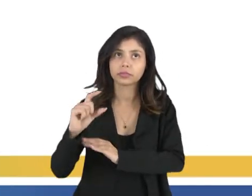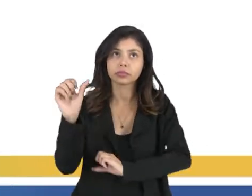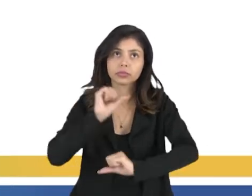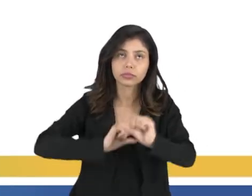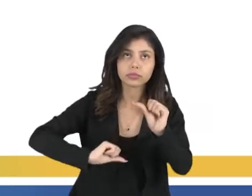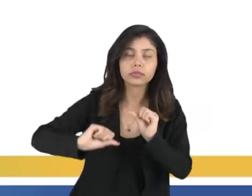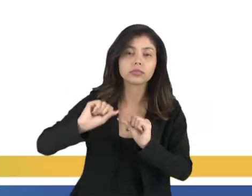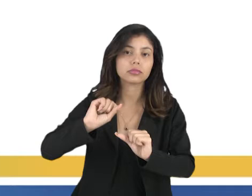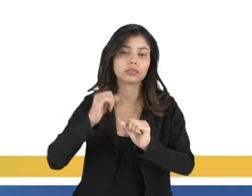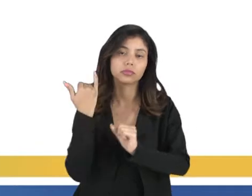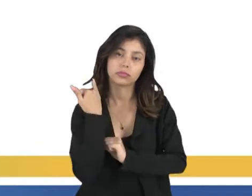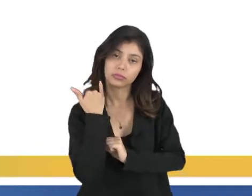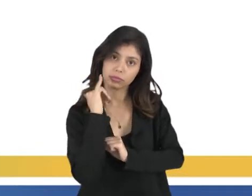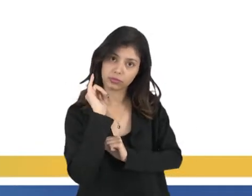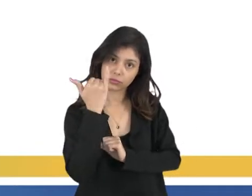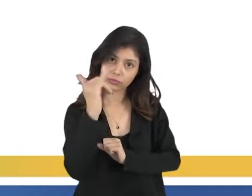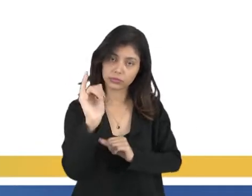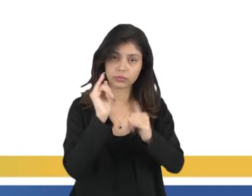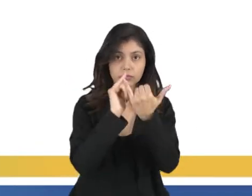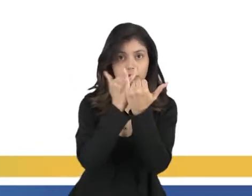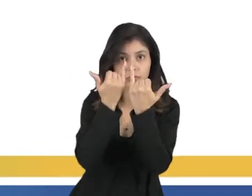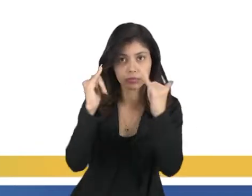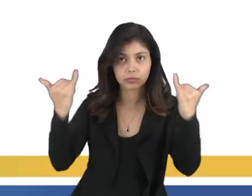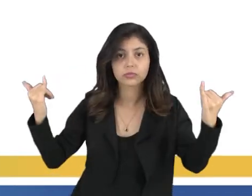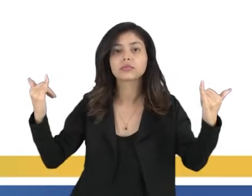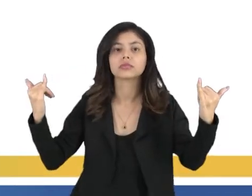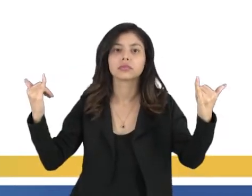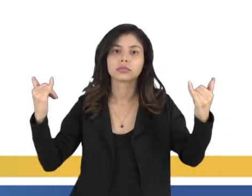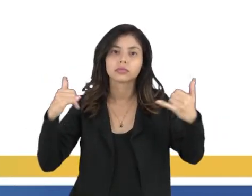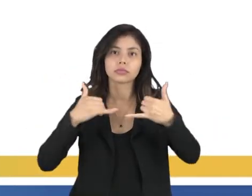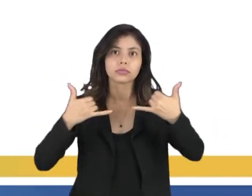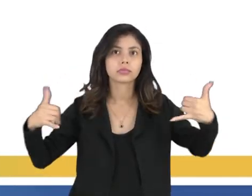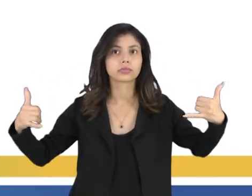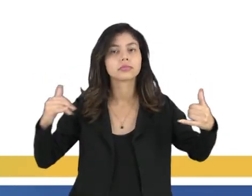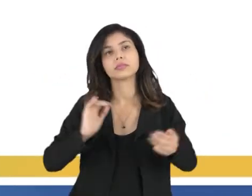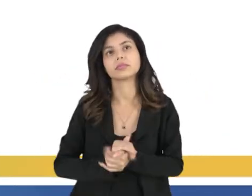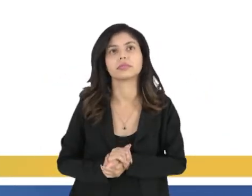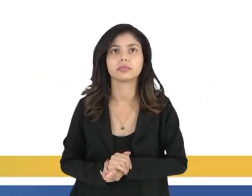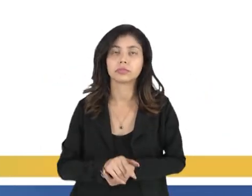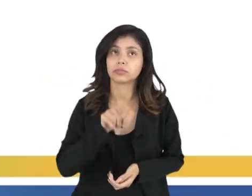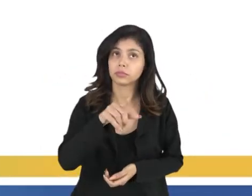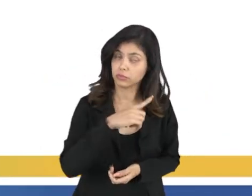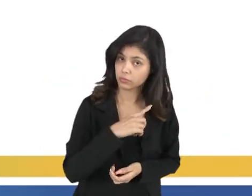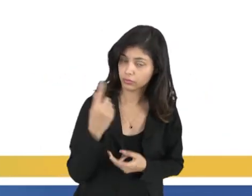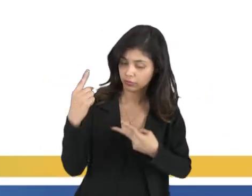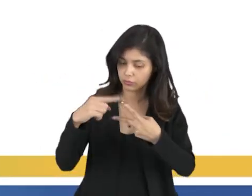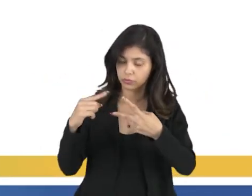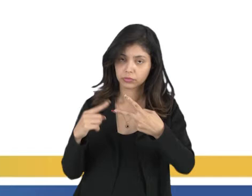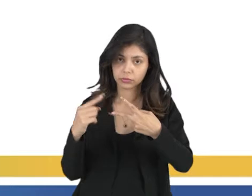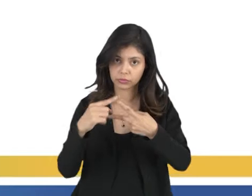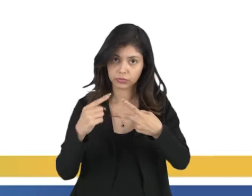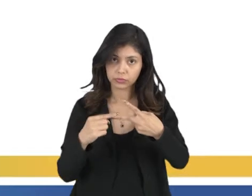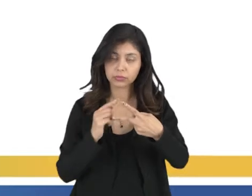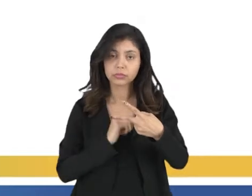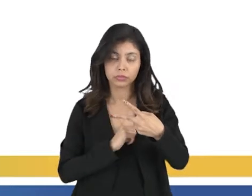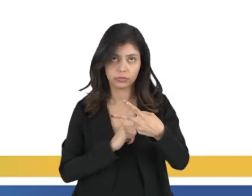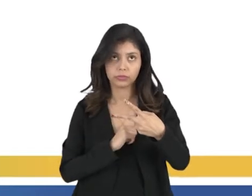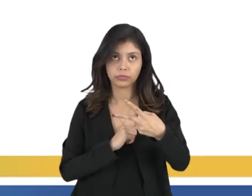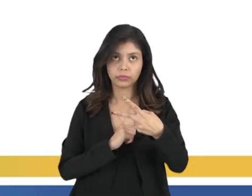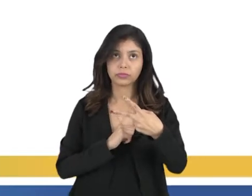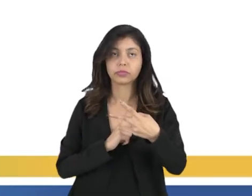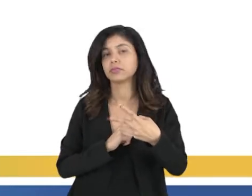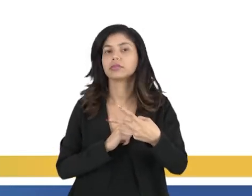pilha, é transformada em energia elétrica. Então, nós temos aqui dois tipos de